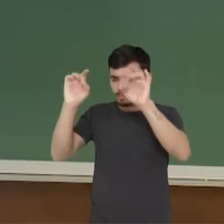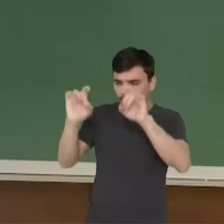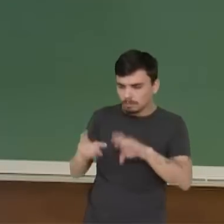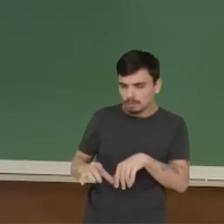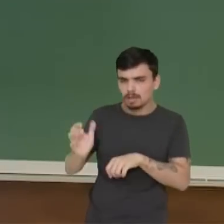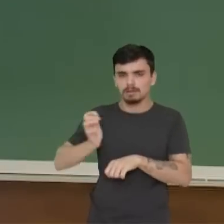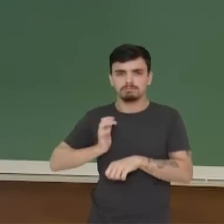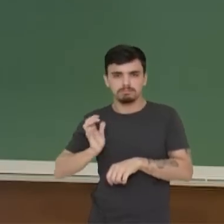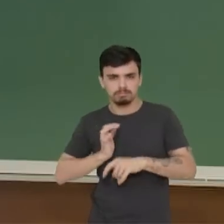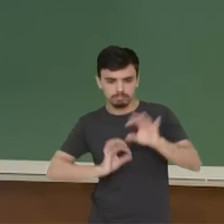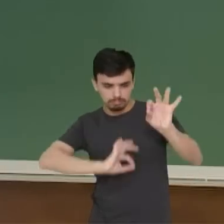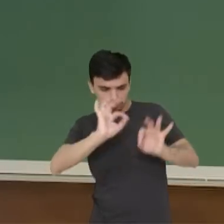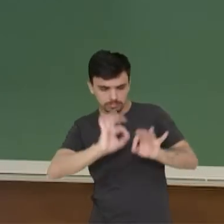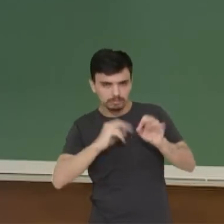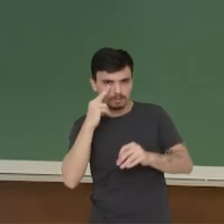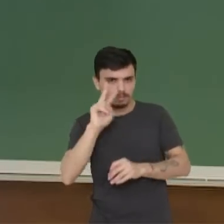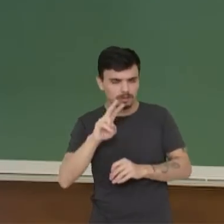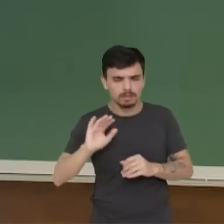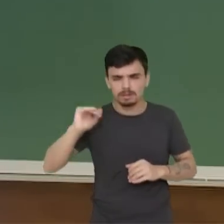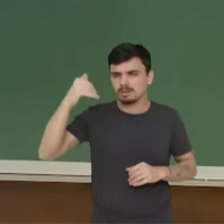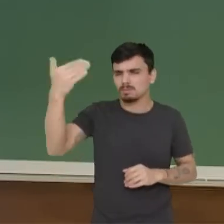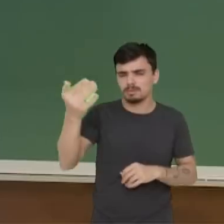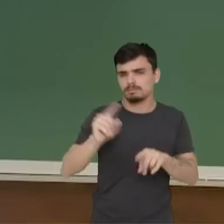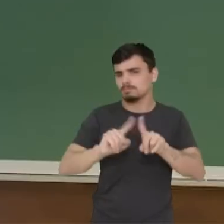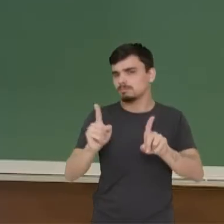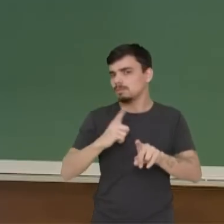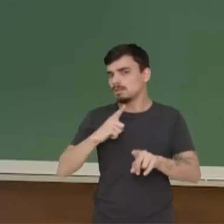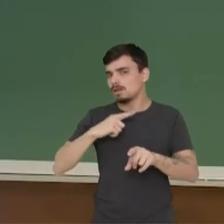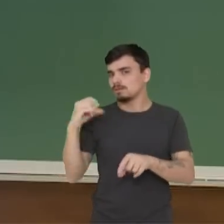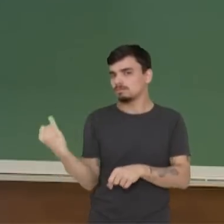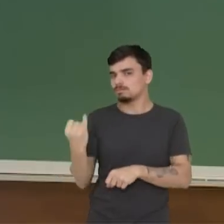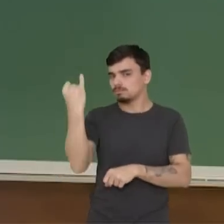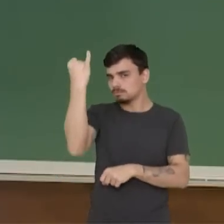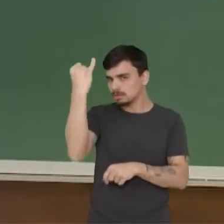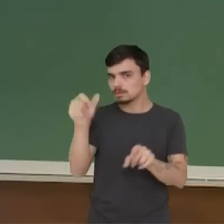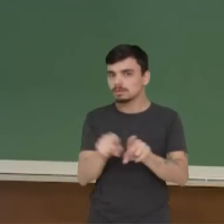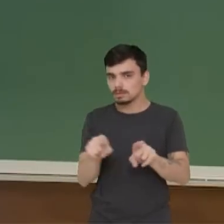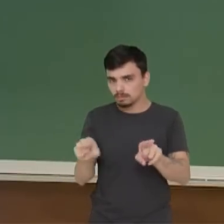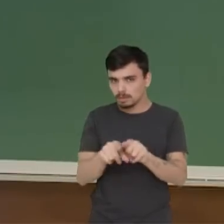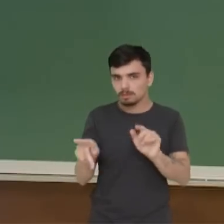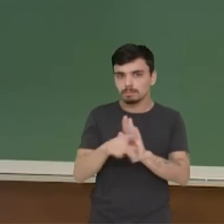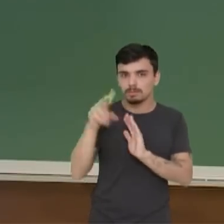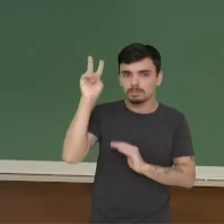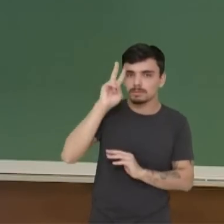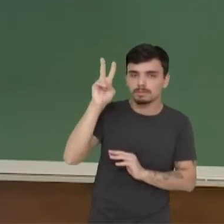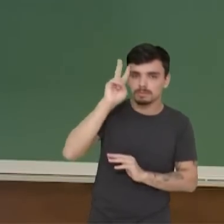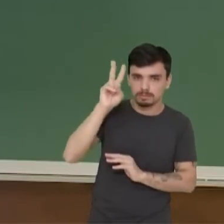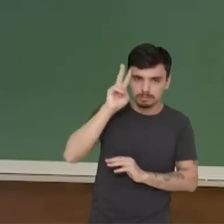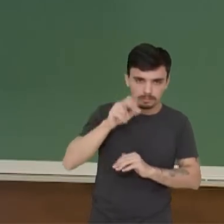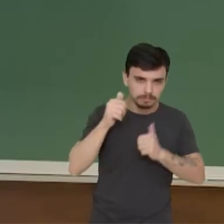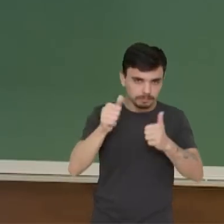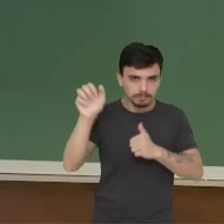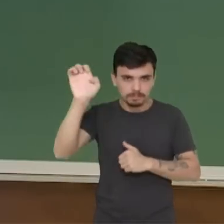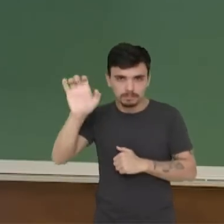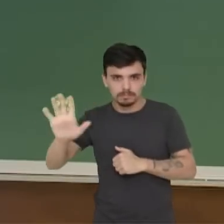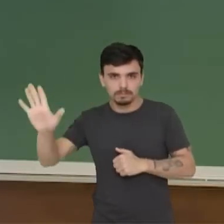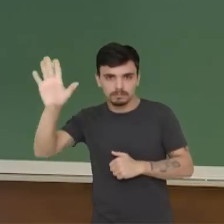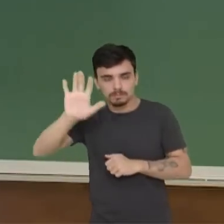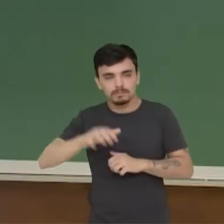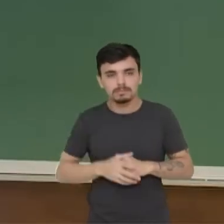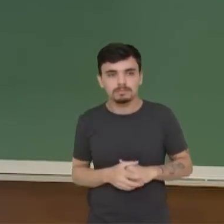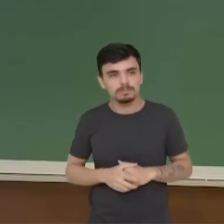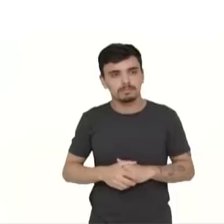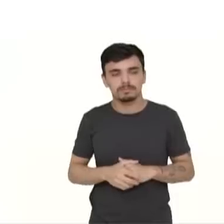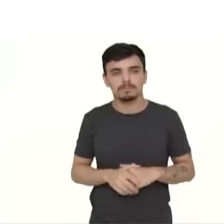luxo, que a gente vai ver aí um pouquinho mais para frente, que isso vai ser muito importante para a história do continente europeu. E